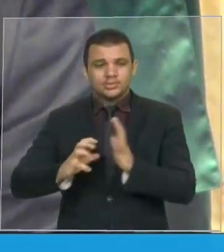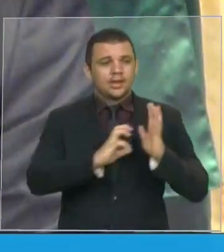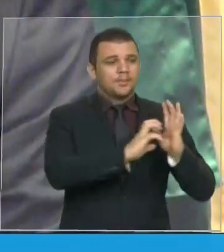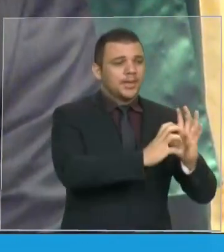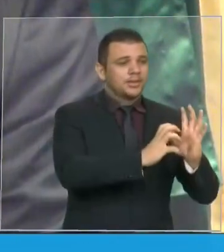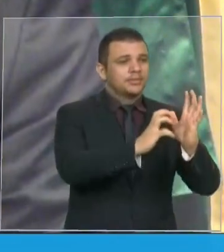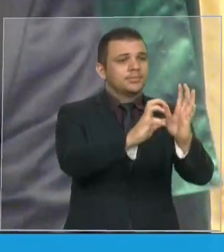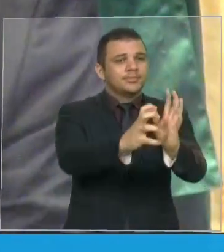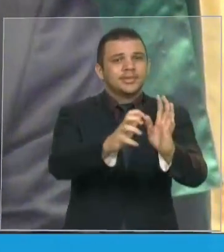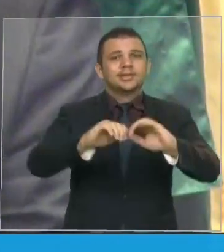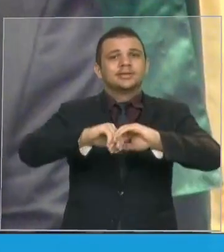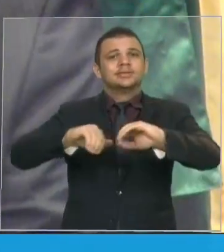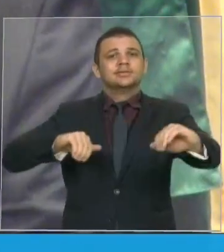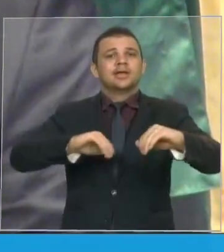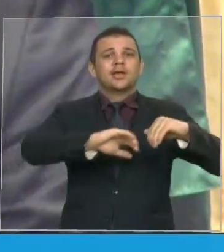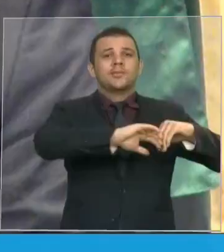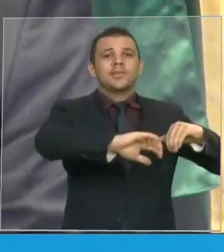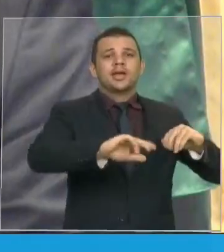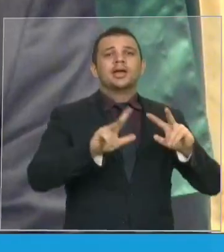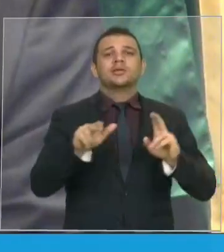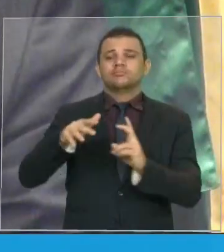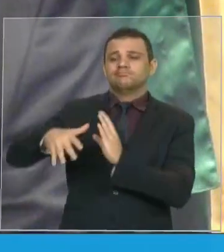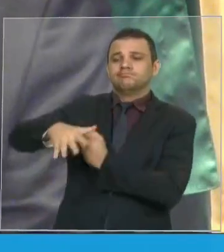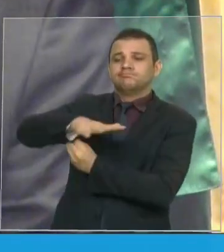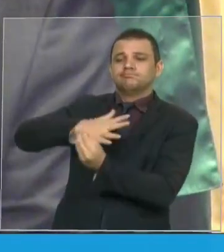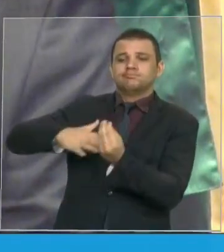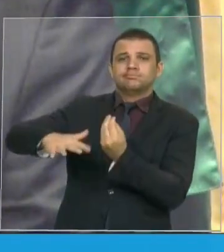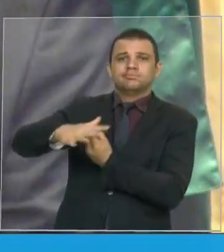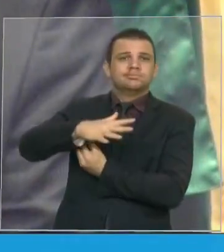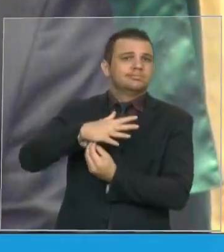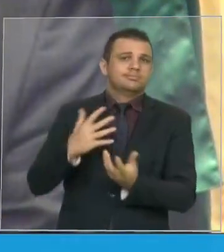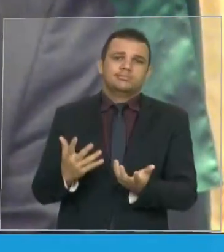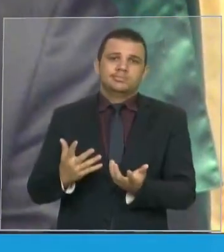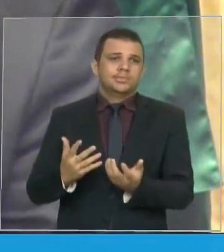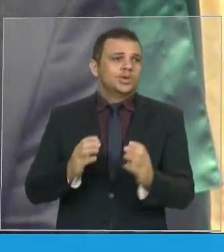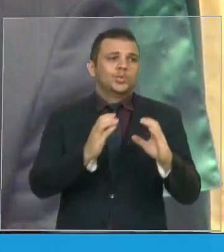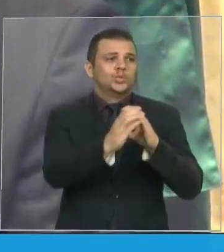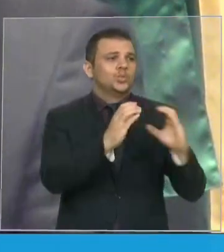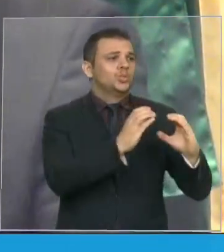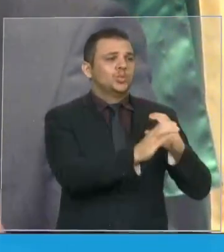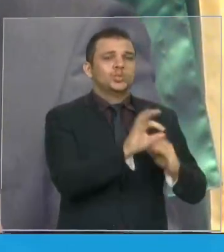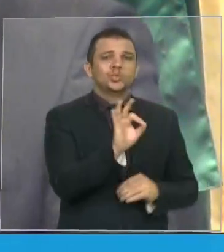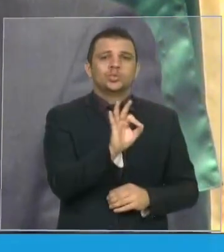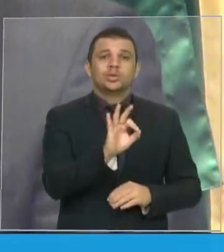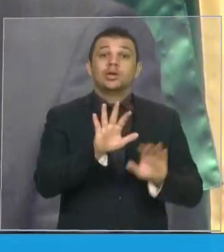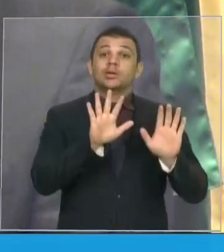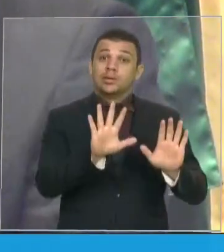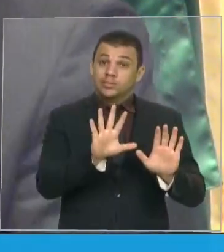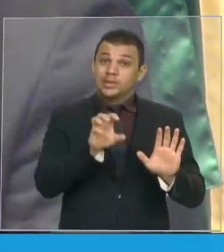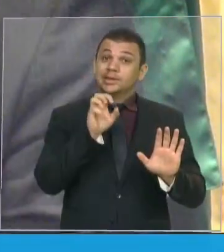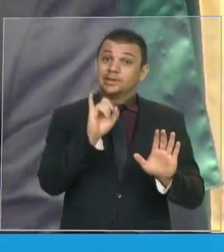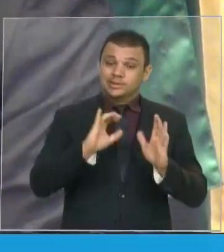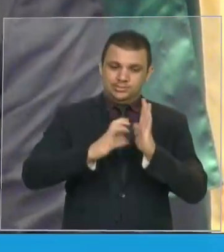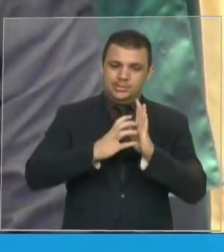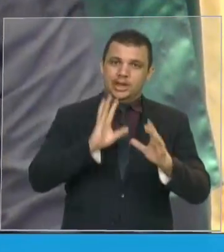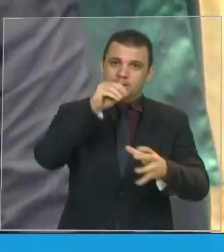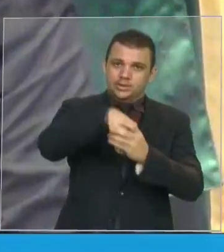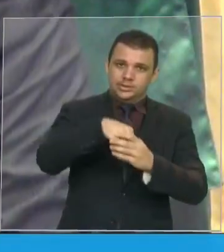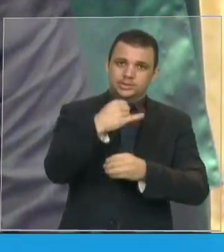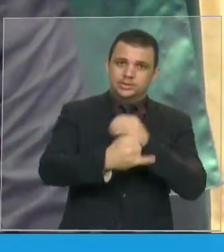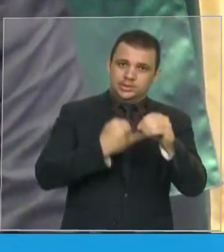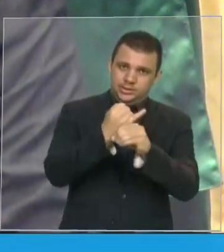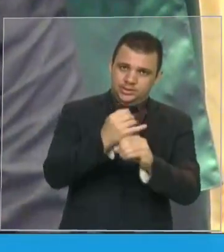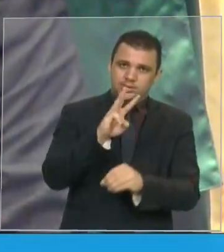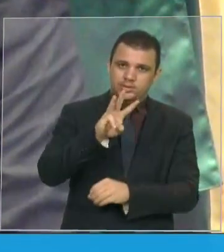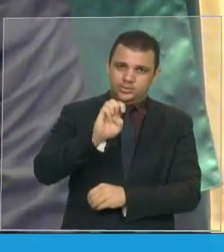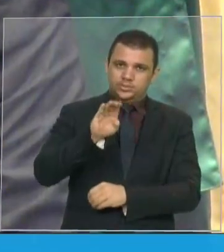sermos arquipélagos, ilhas que não se comunicam. Através da web service, nós vamos poder compartilhar dados e, através de um